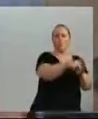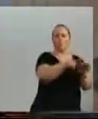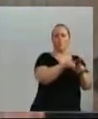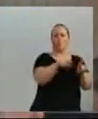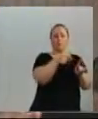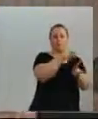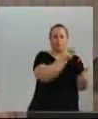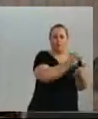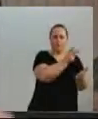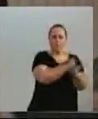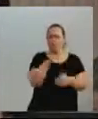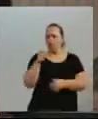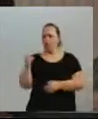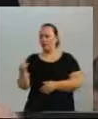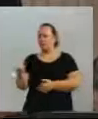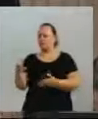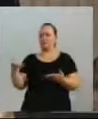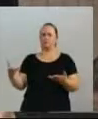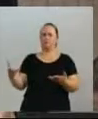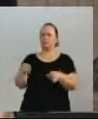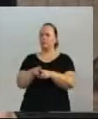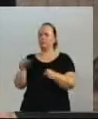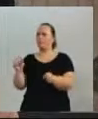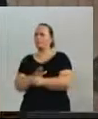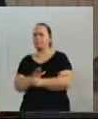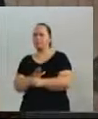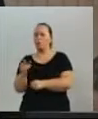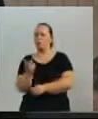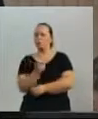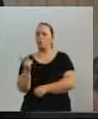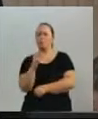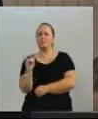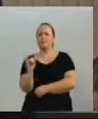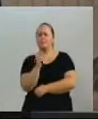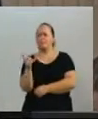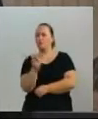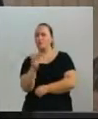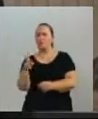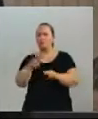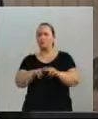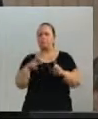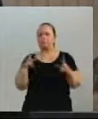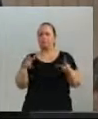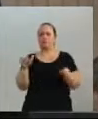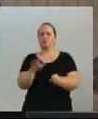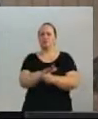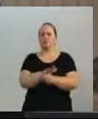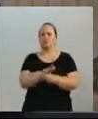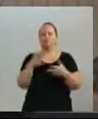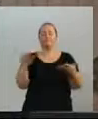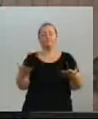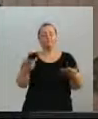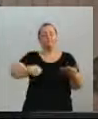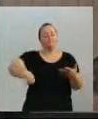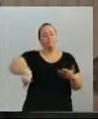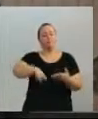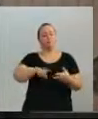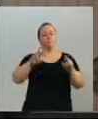Matadouro continua a mesma coisa e o presídio Caianduba está cheio. Então, esperamos, né, e aqui queremos solicitar ao governo do Estado que